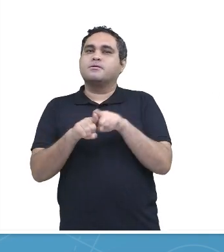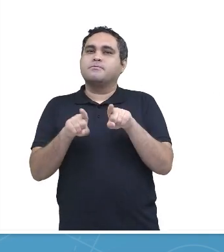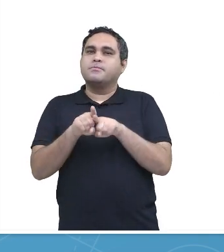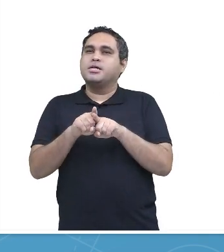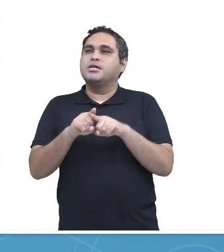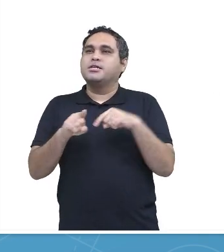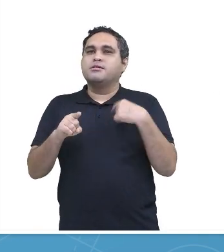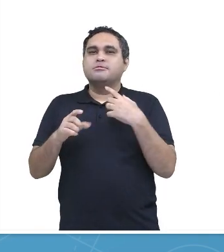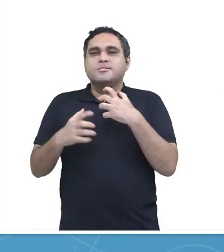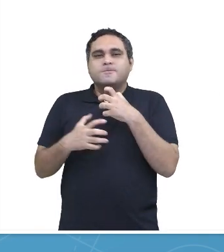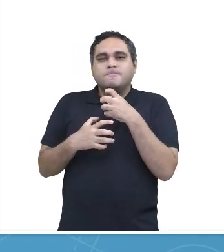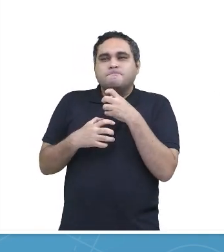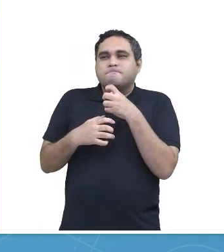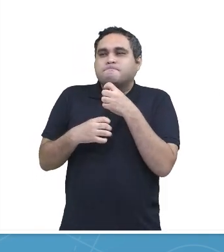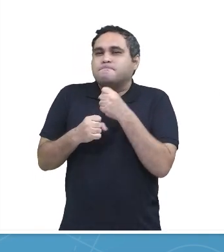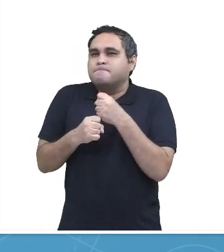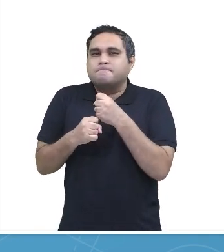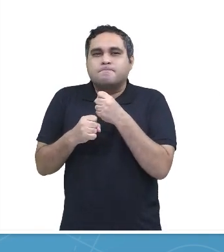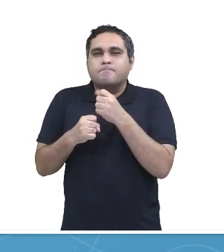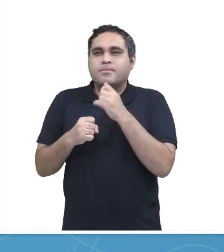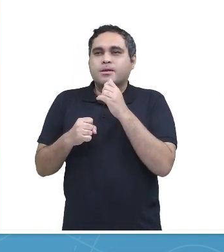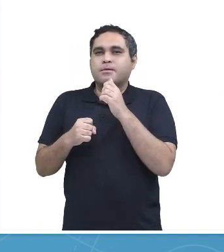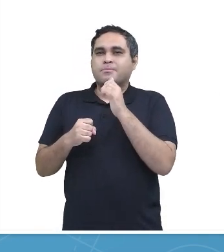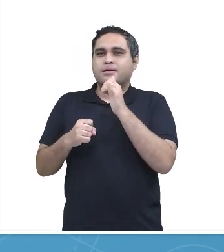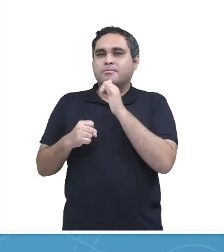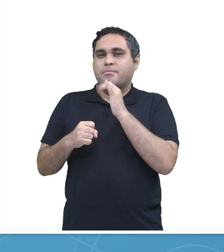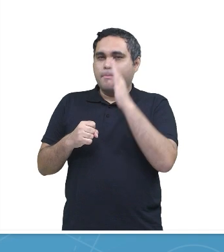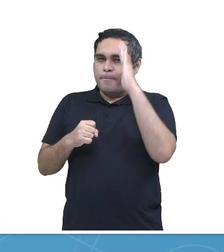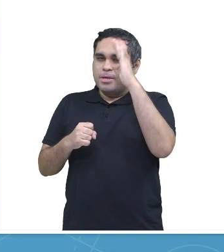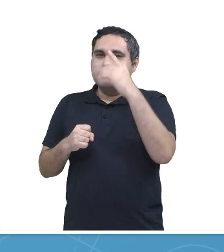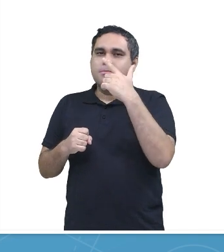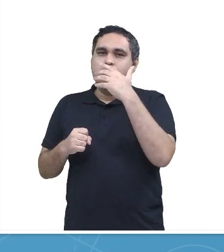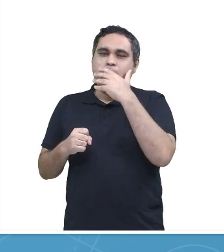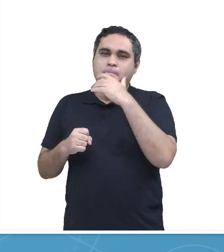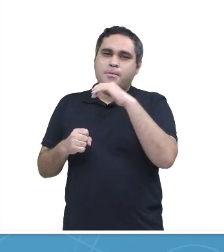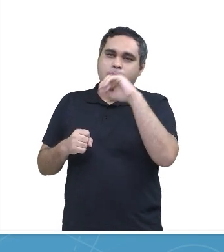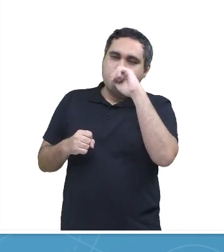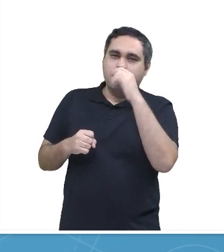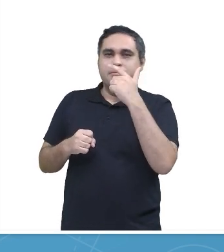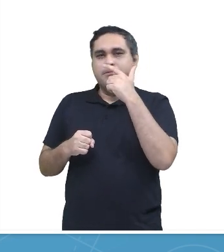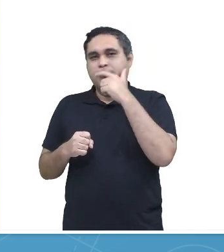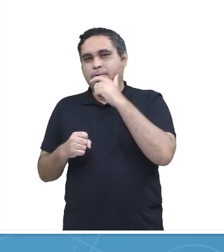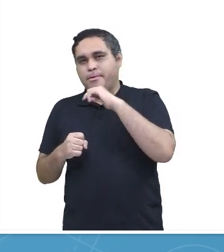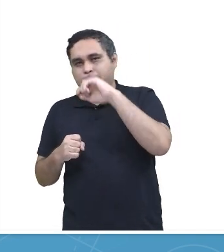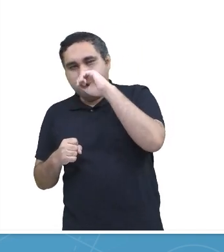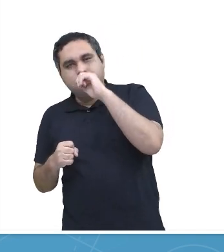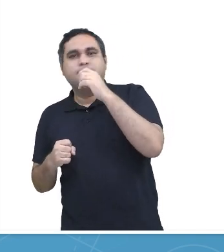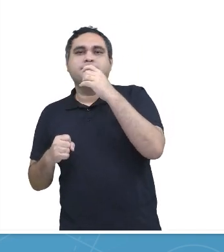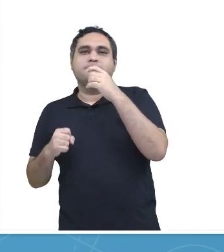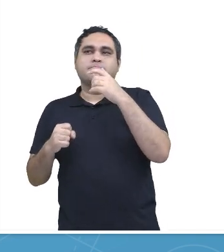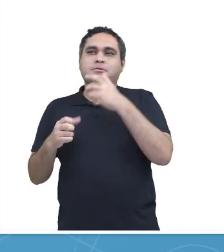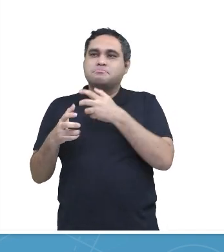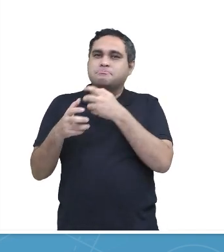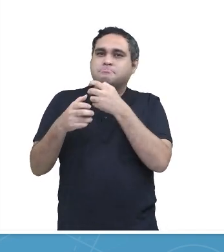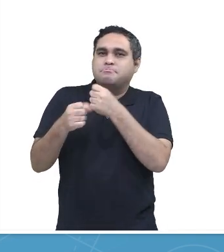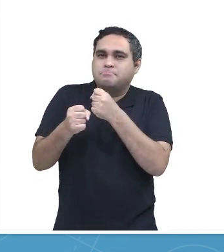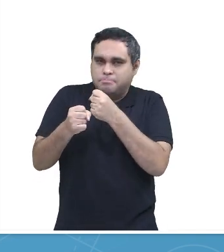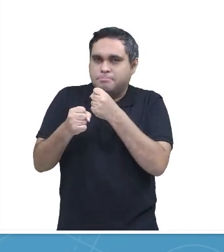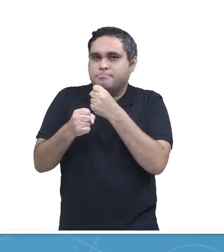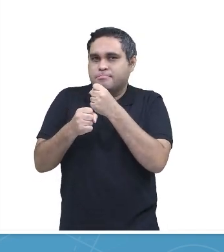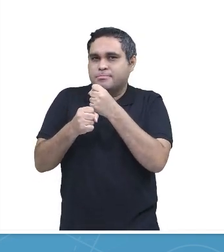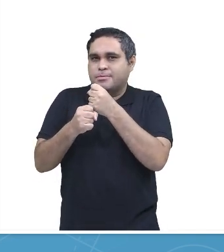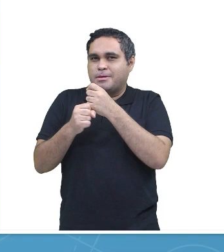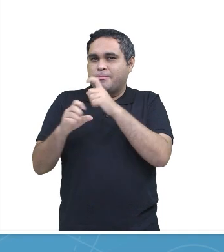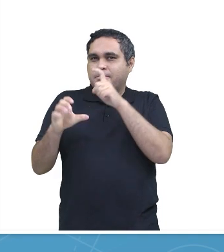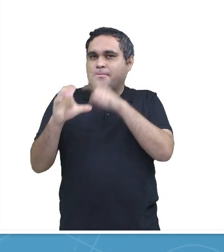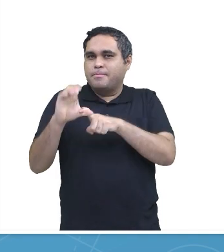dependentes, dependentes dos nossos responsáveis, da nossa família, dos nossos pais. Passada essa fase,